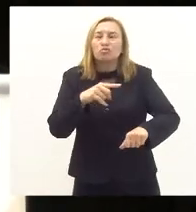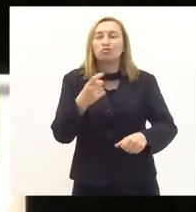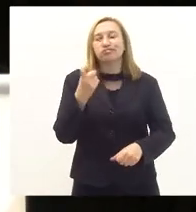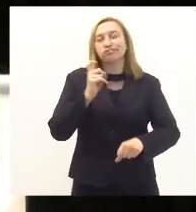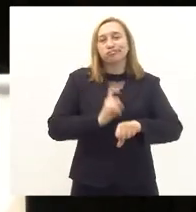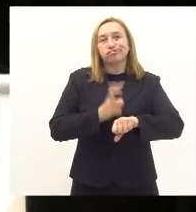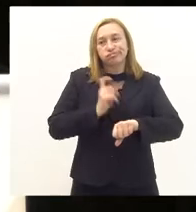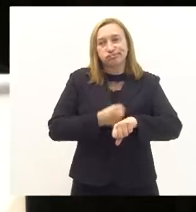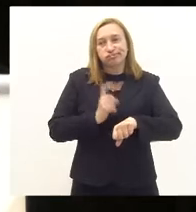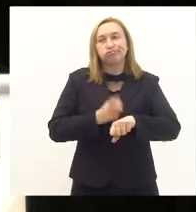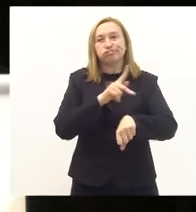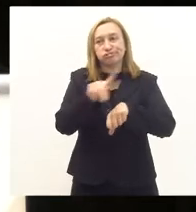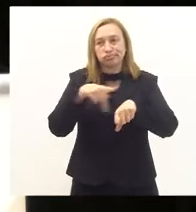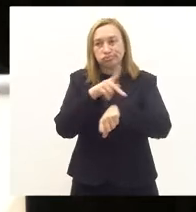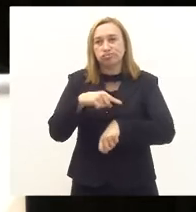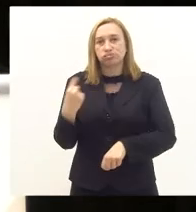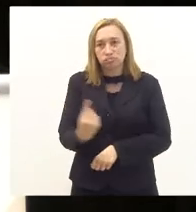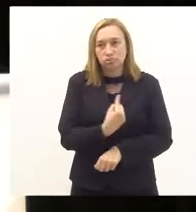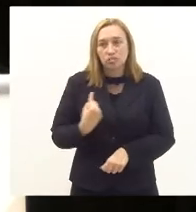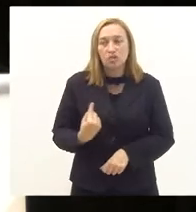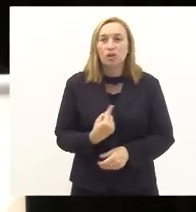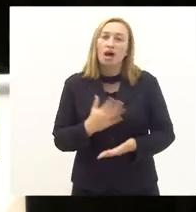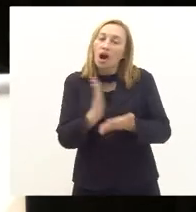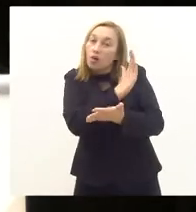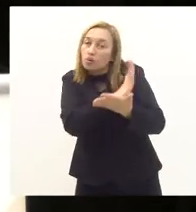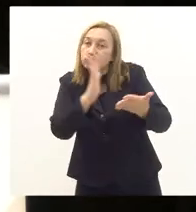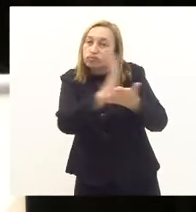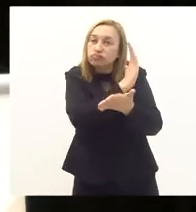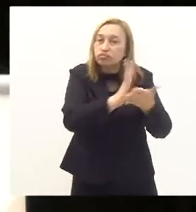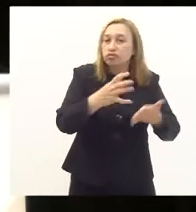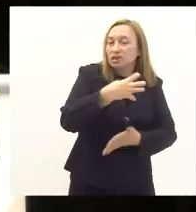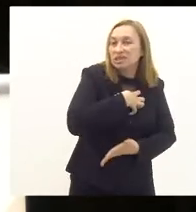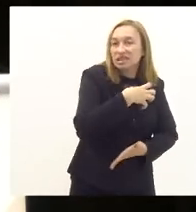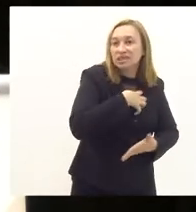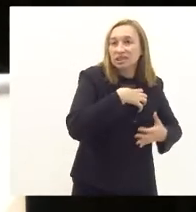duro no nosso país, onde alguns se